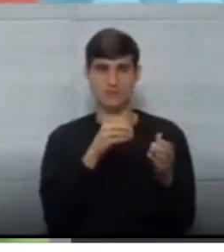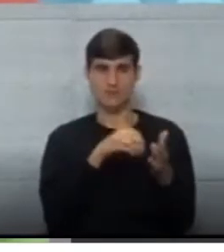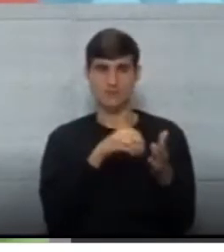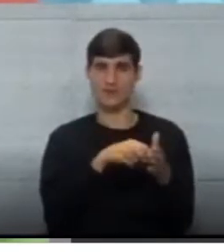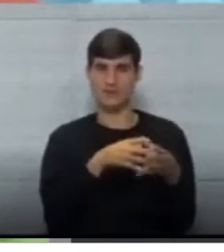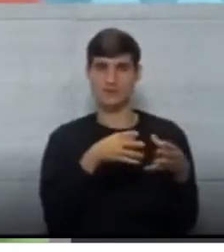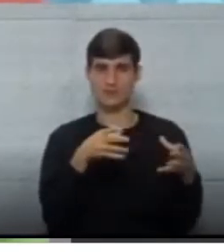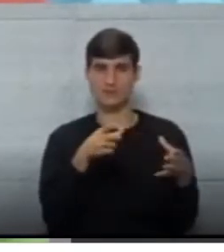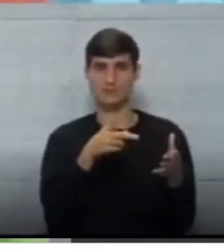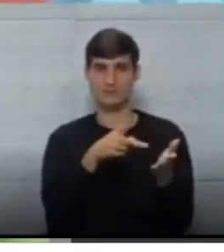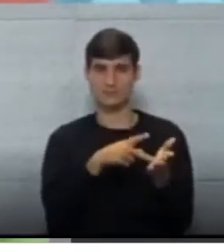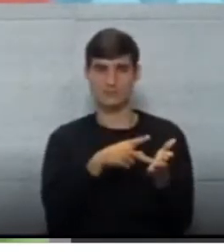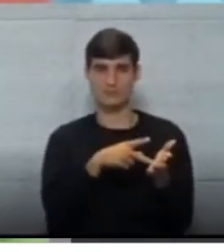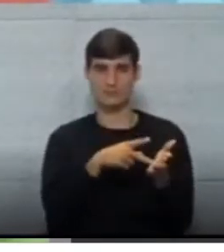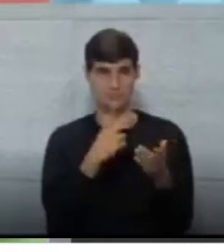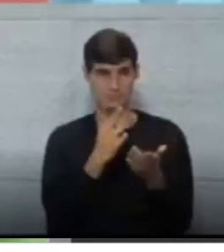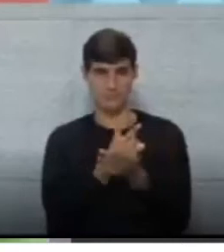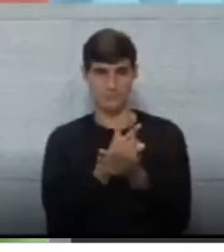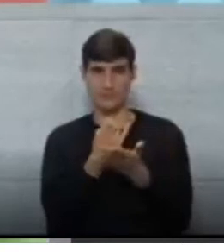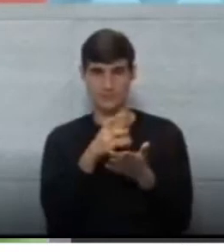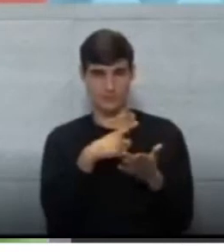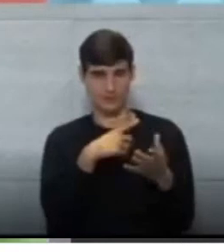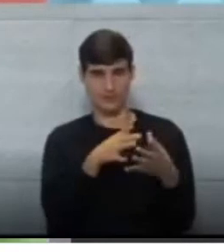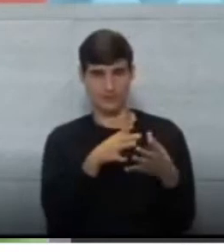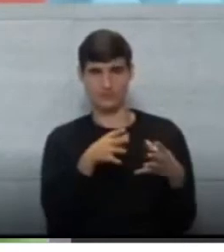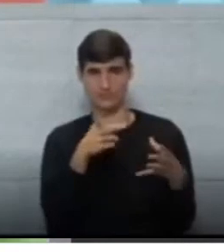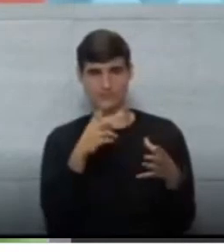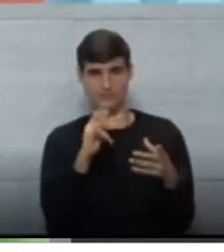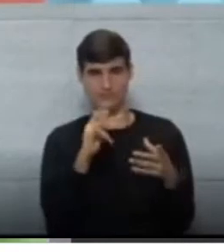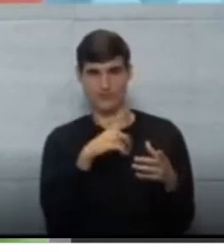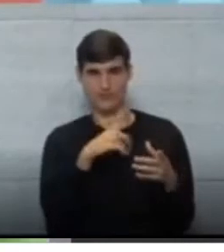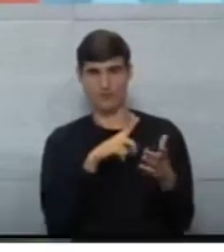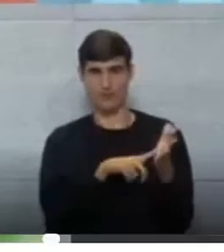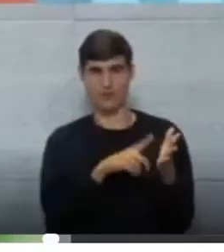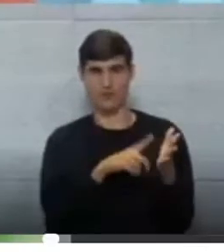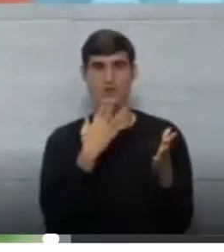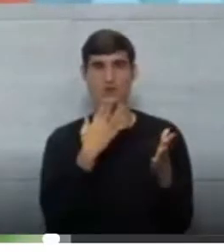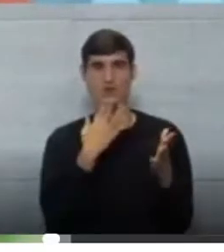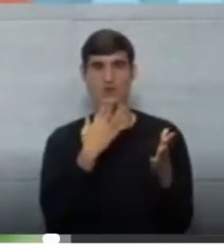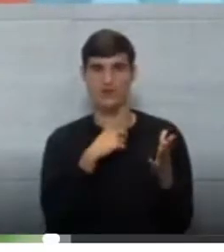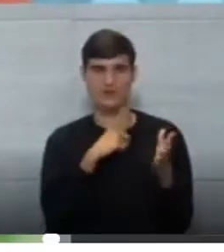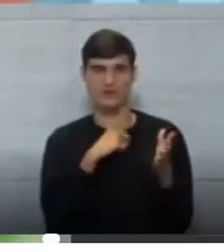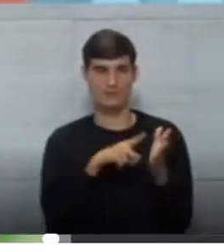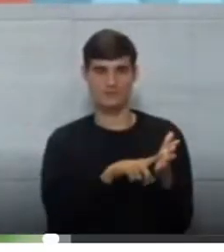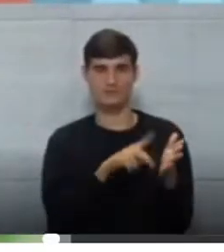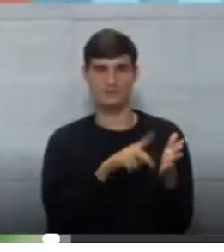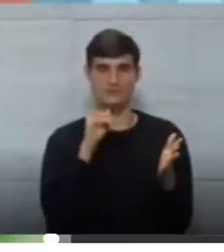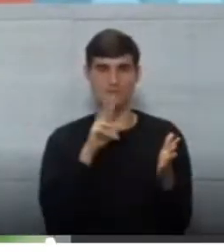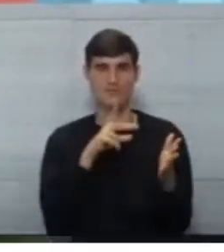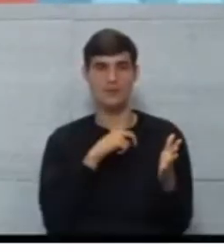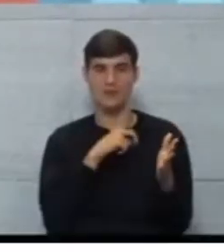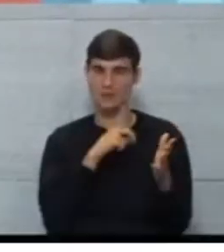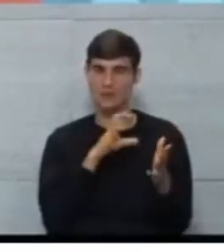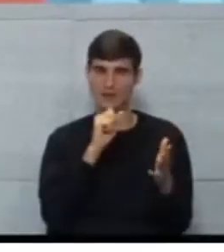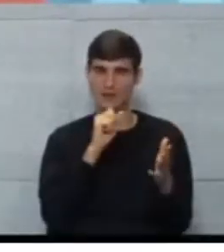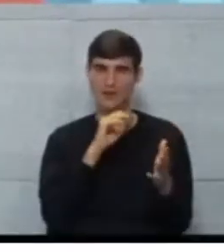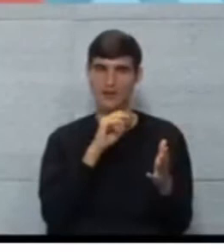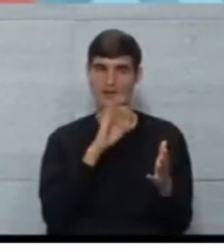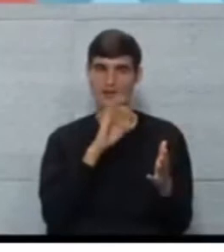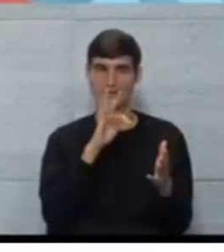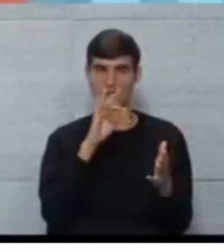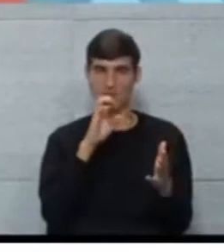ali. Mesmo a colônia crescendo no meio BP, como eu vou mostrar para vocês, aquela coloração é indicativo de que seja o estafilococcus aureus.